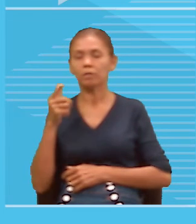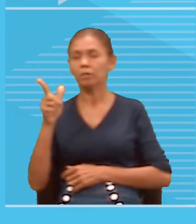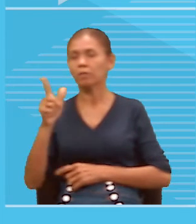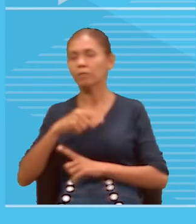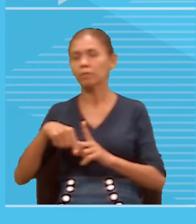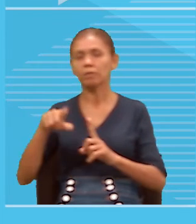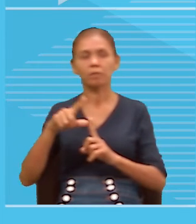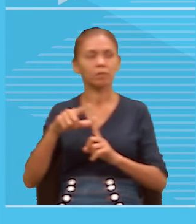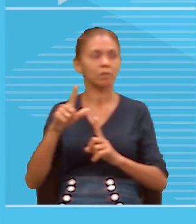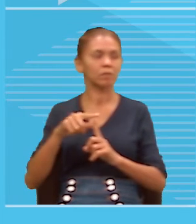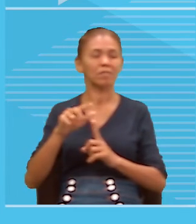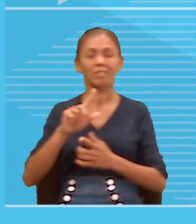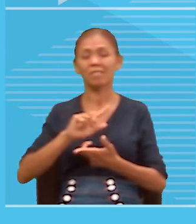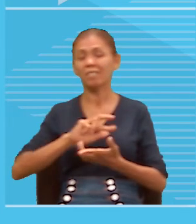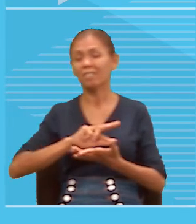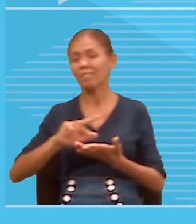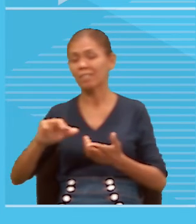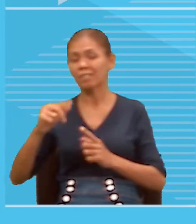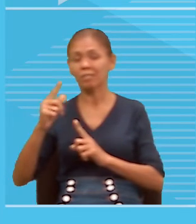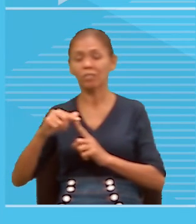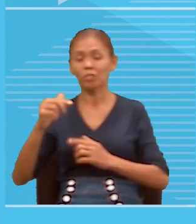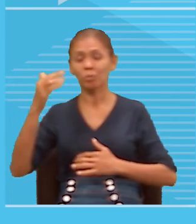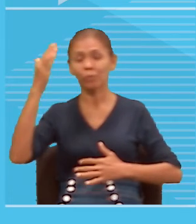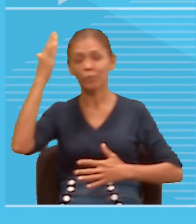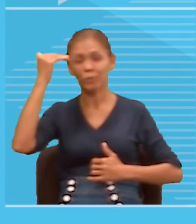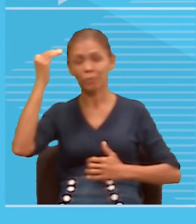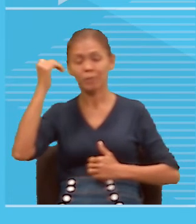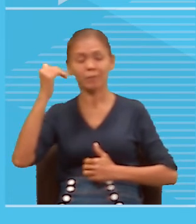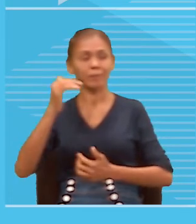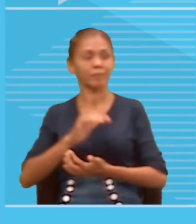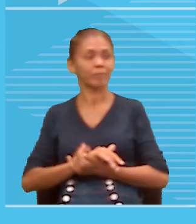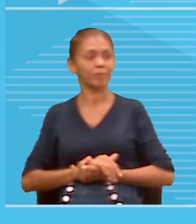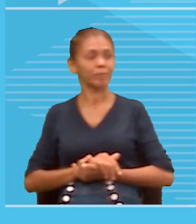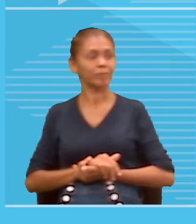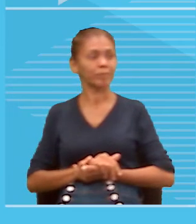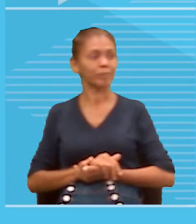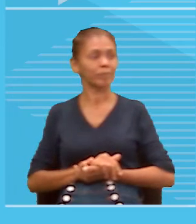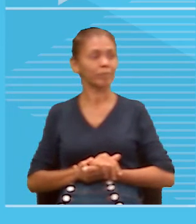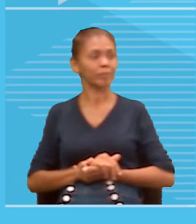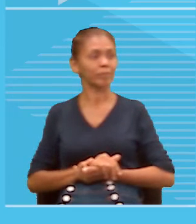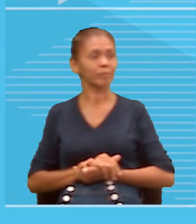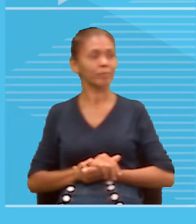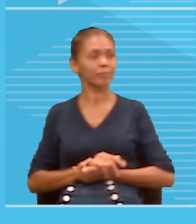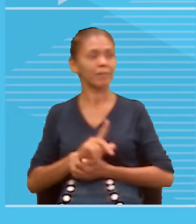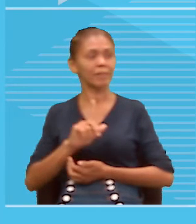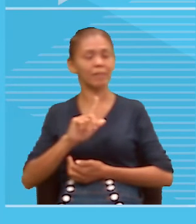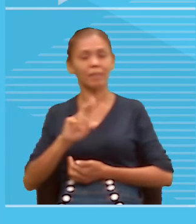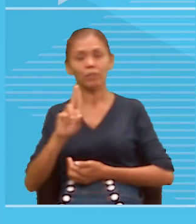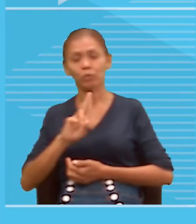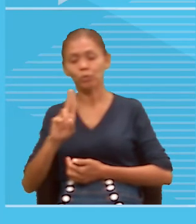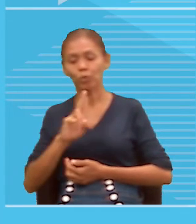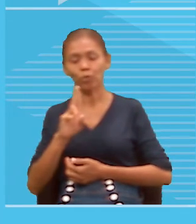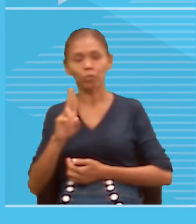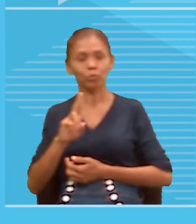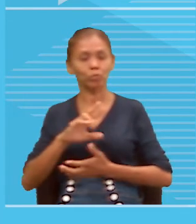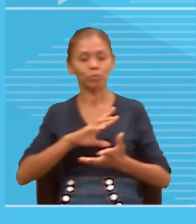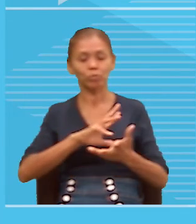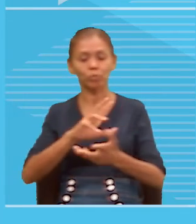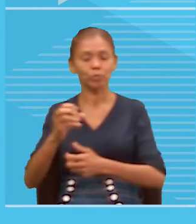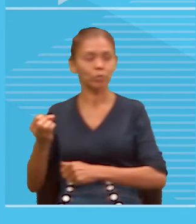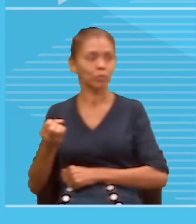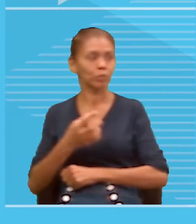tem maca caranha tem macaco prego tem vários outros macaquinhos são chamados de macacos do novo mundo esse grupo que tem inclusive